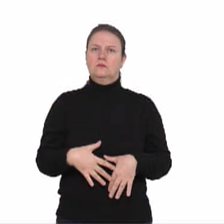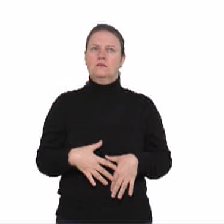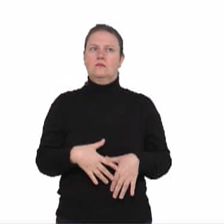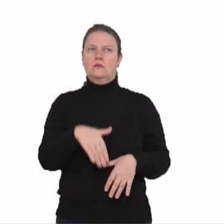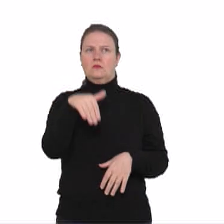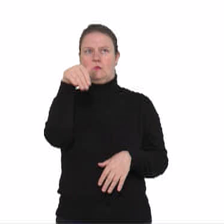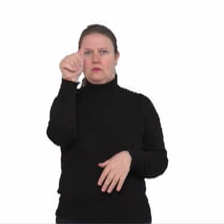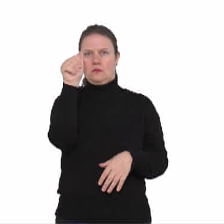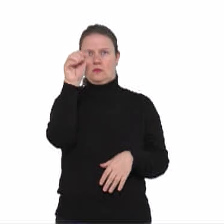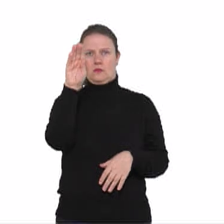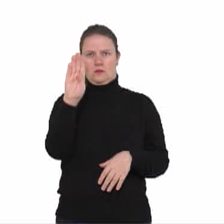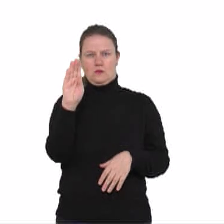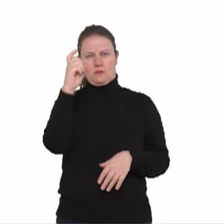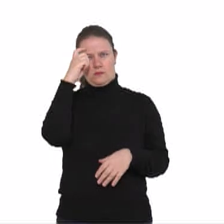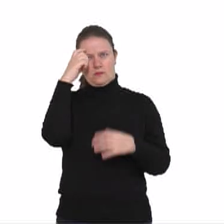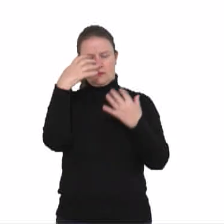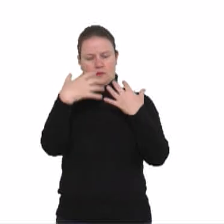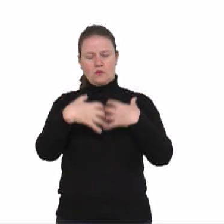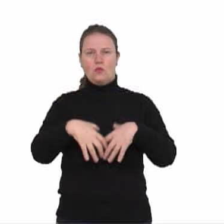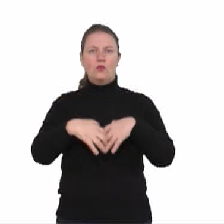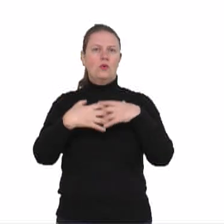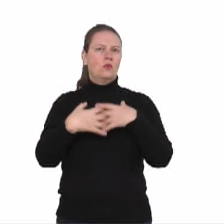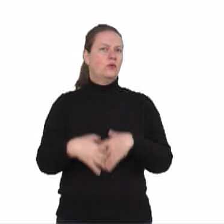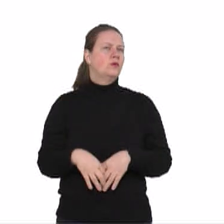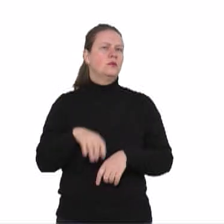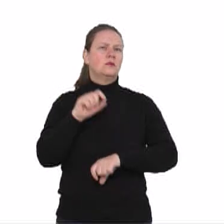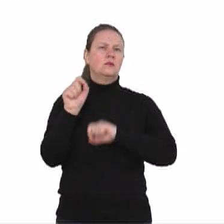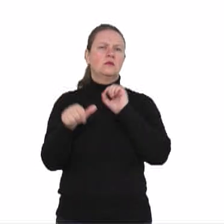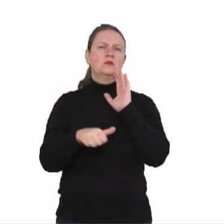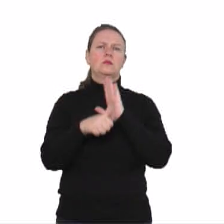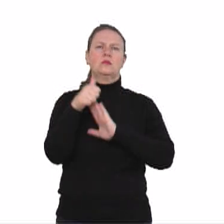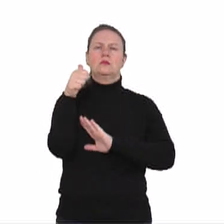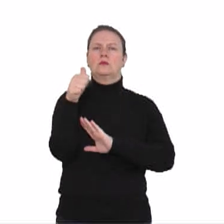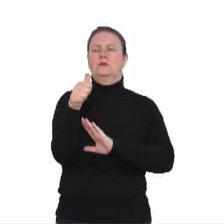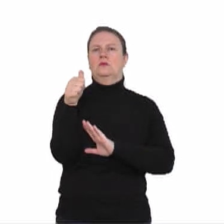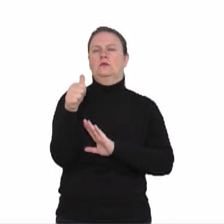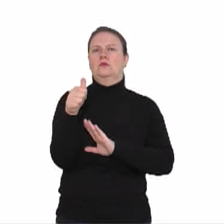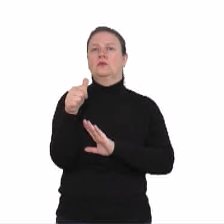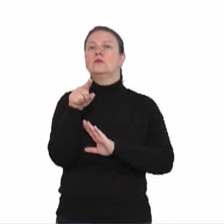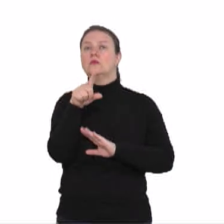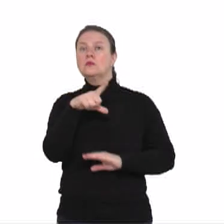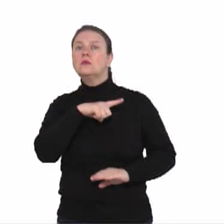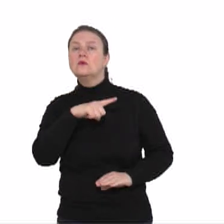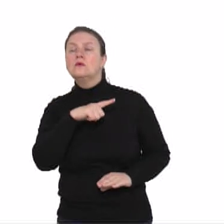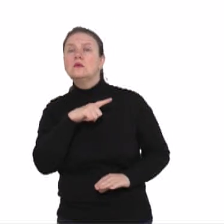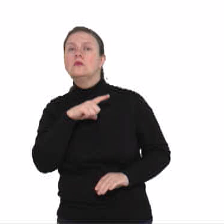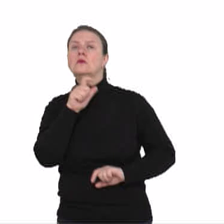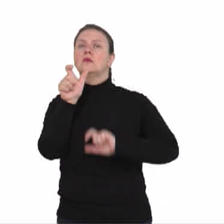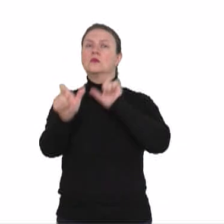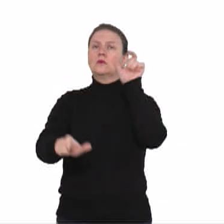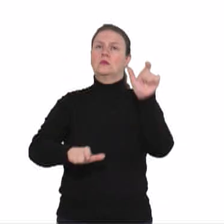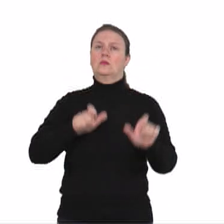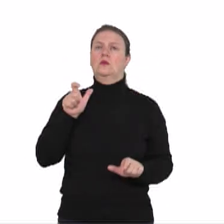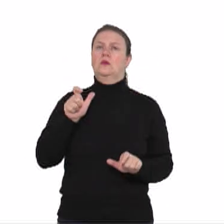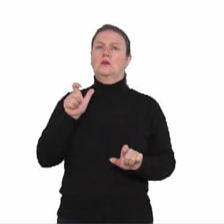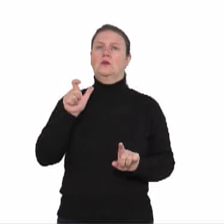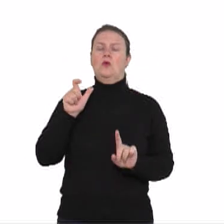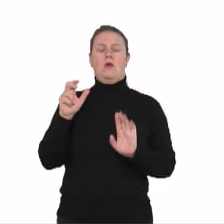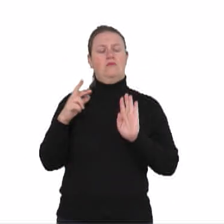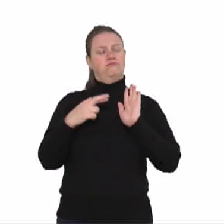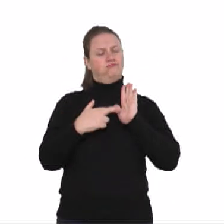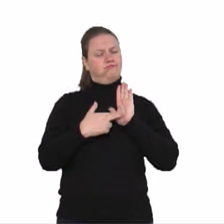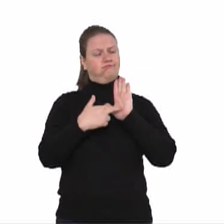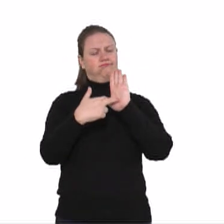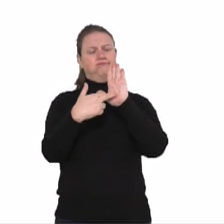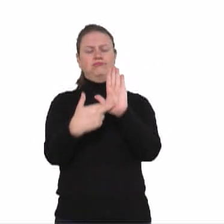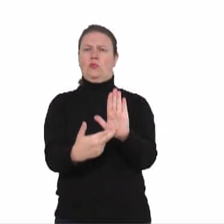letra B, numa reflexão, são as seguintes. Primeira pergunta, você tem pessoas que são sua referência,